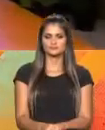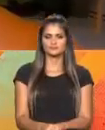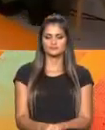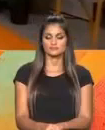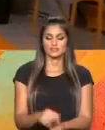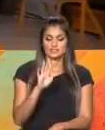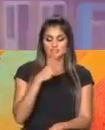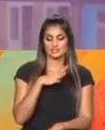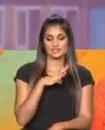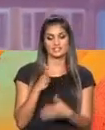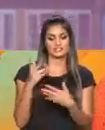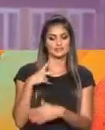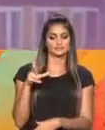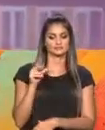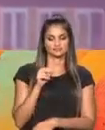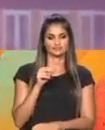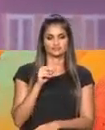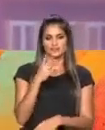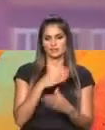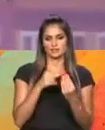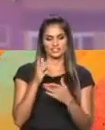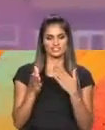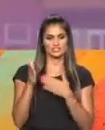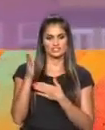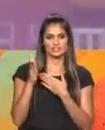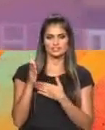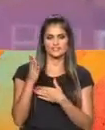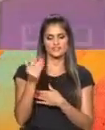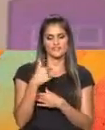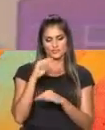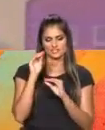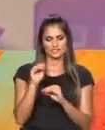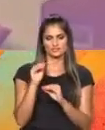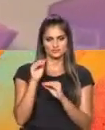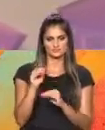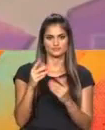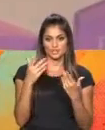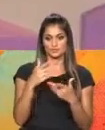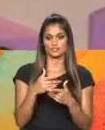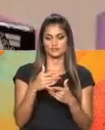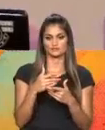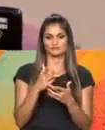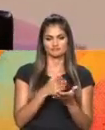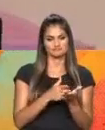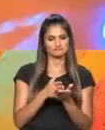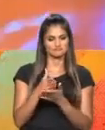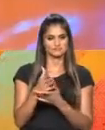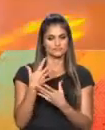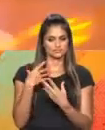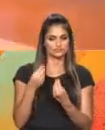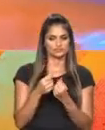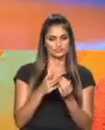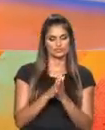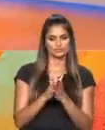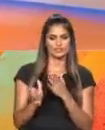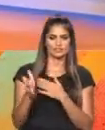Queres dançar comigo, aprender esta dança, vem já que eu te ensino, a noite é uma criança, comigo todos